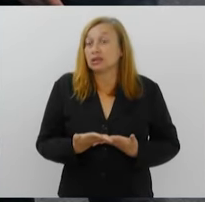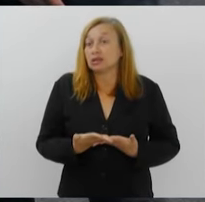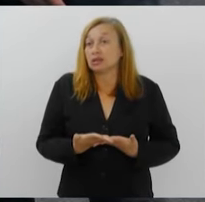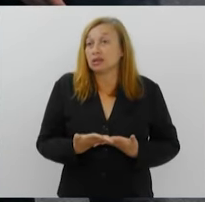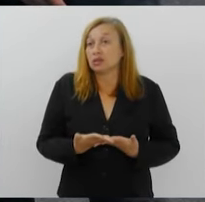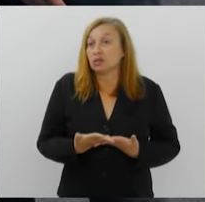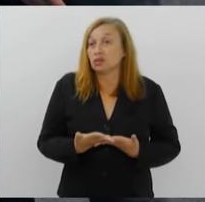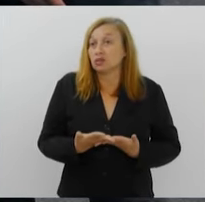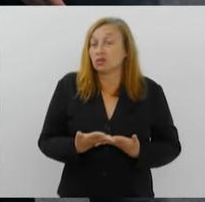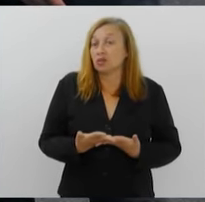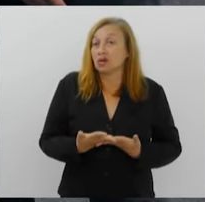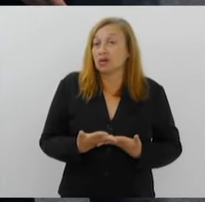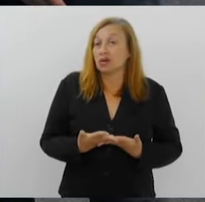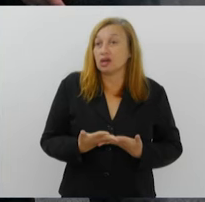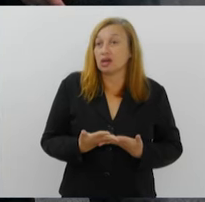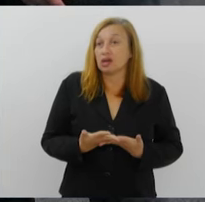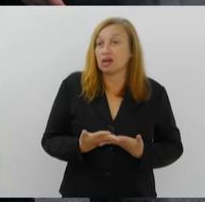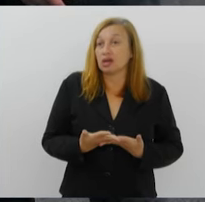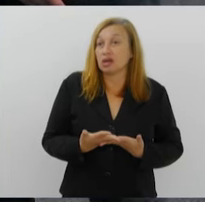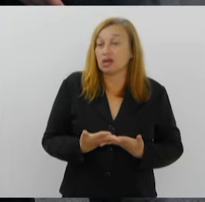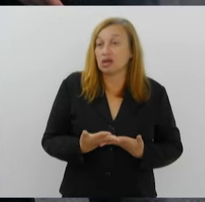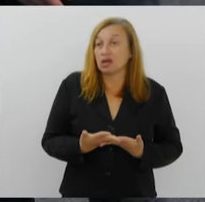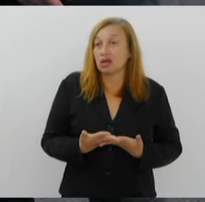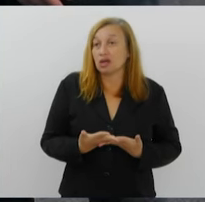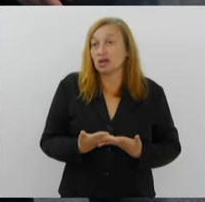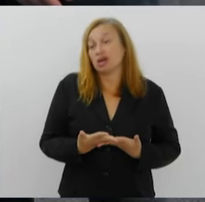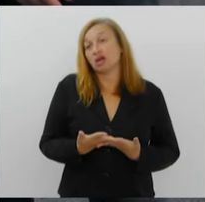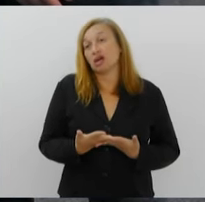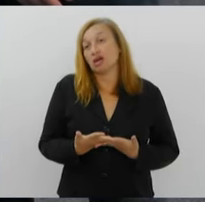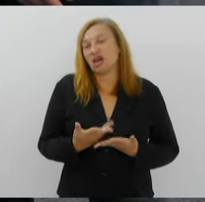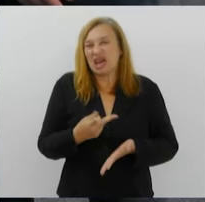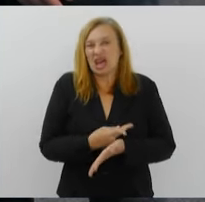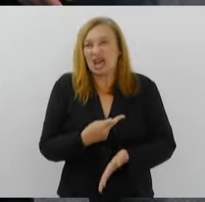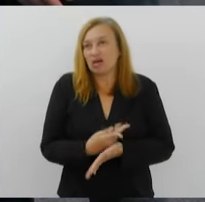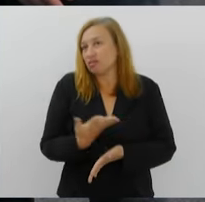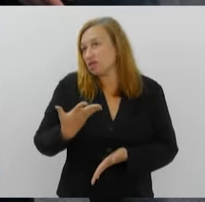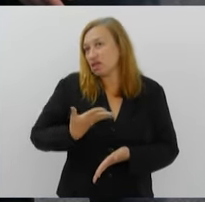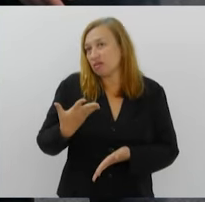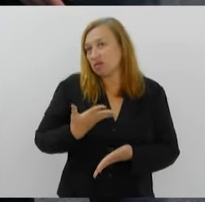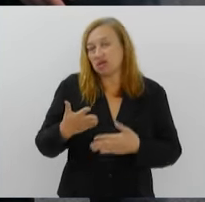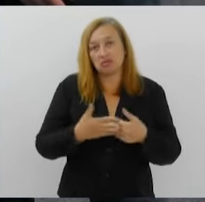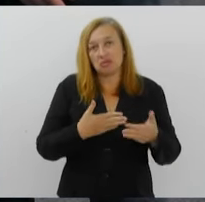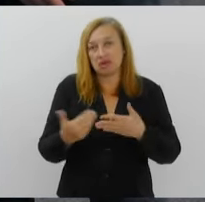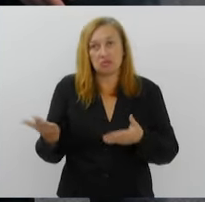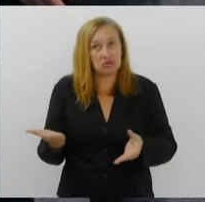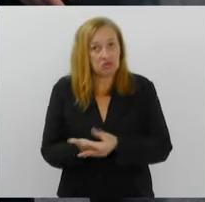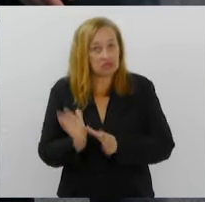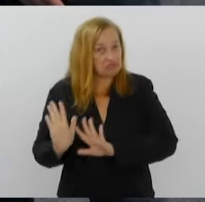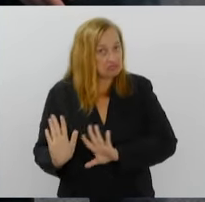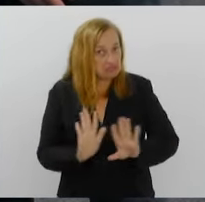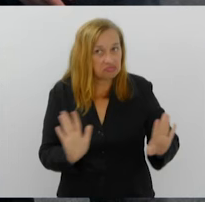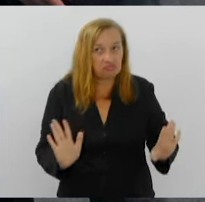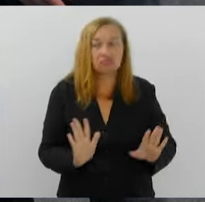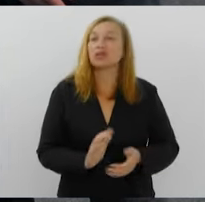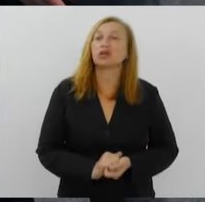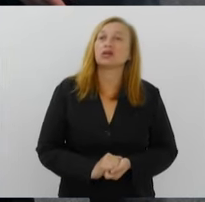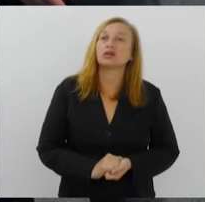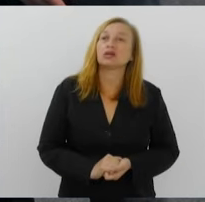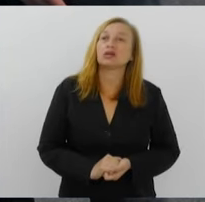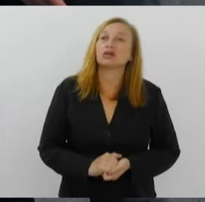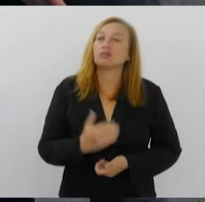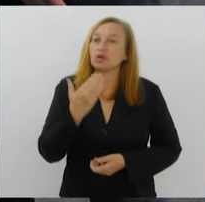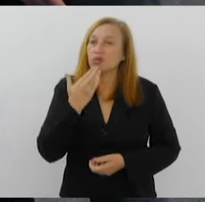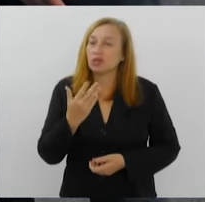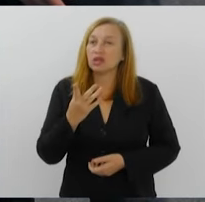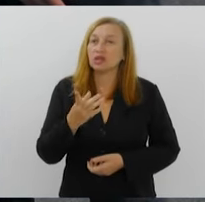óbice legal da Defensoria ser amiga escura em qualquer tipo de processo. Pela oitiva aqui do